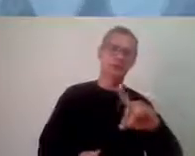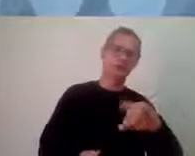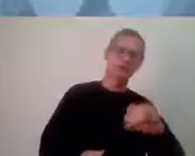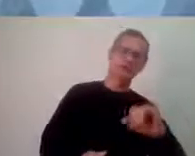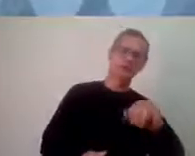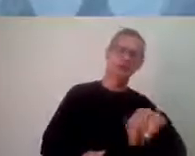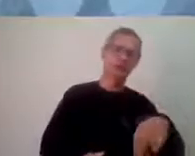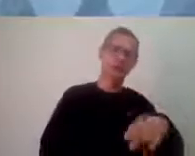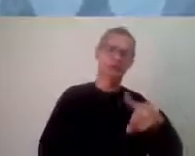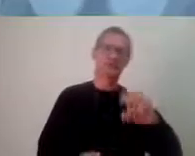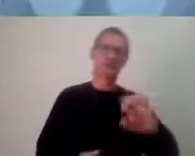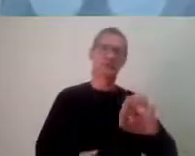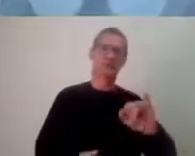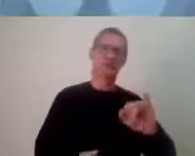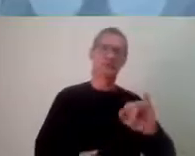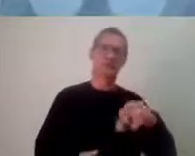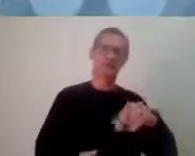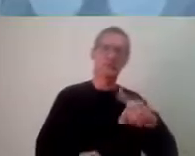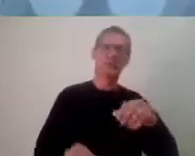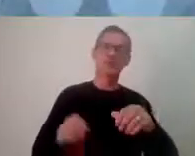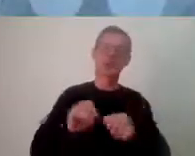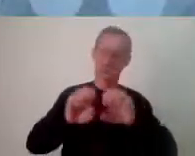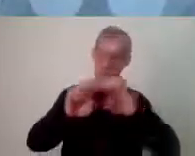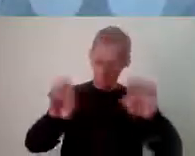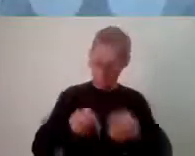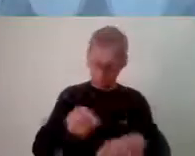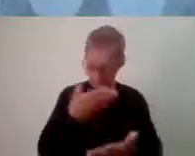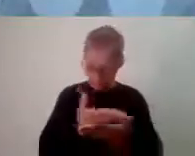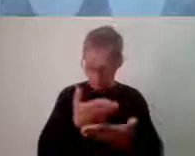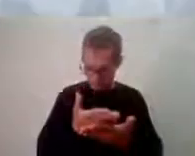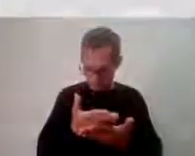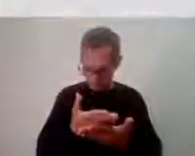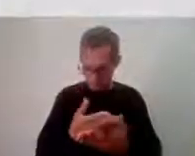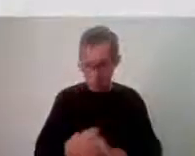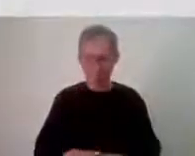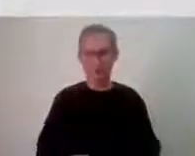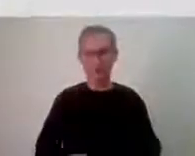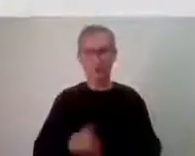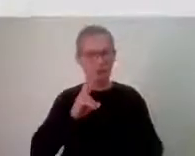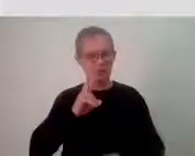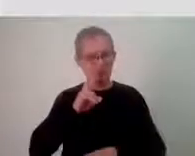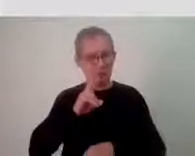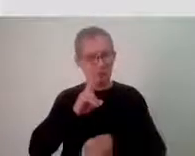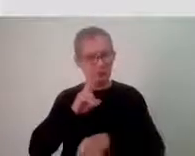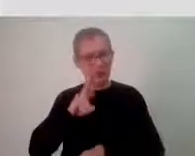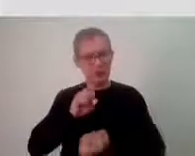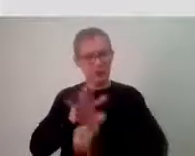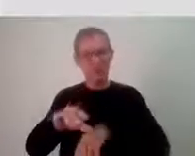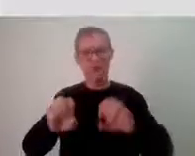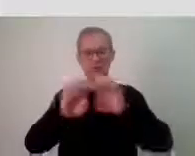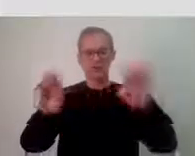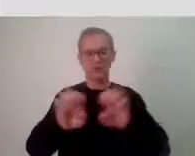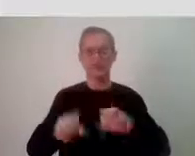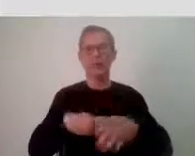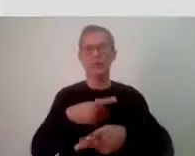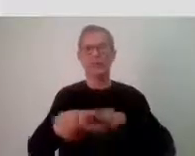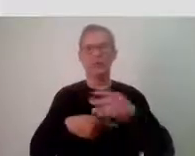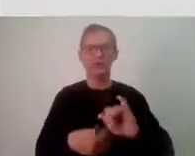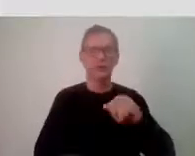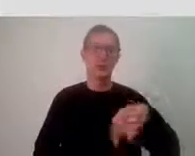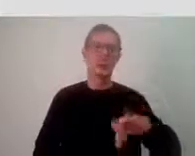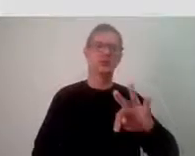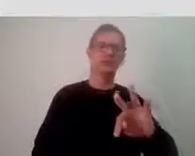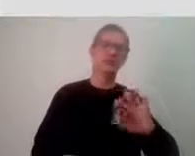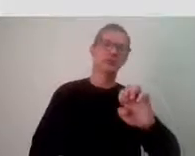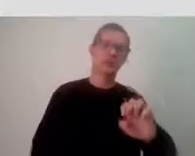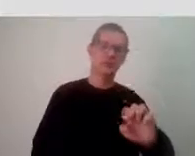você estudar de tudo o que a gente viu nessa aula de hoje. Vamos ao quadro para a gente ver esse esquema. Ó, nós falamos das integrais que vieram